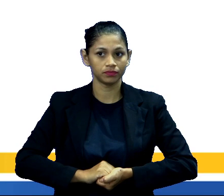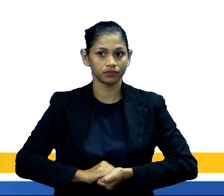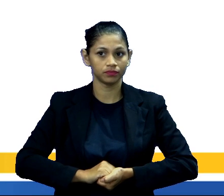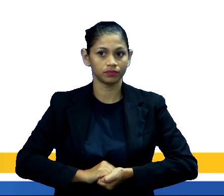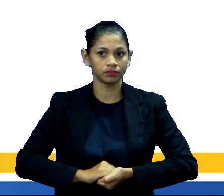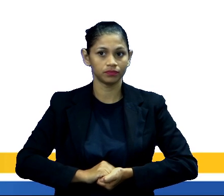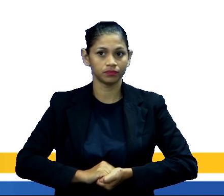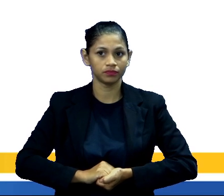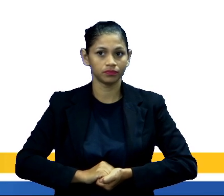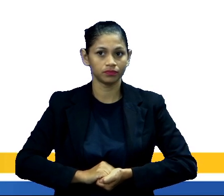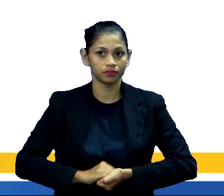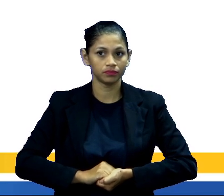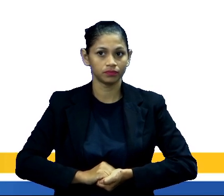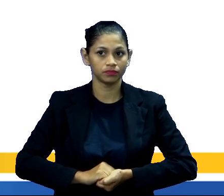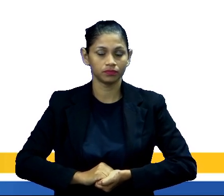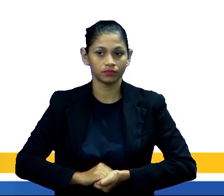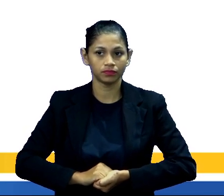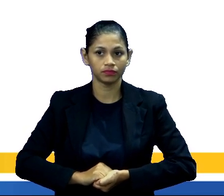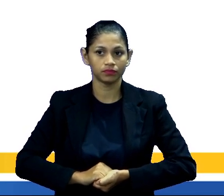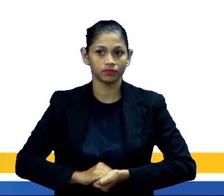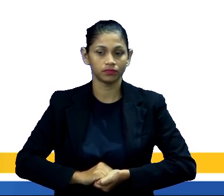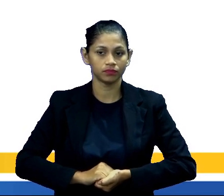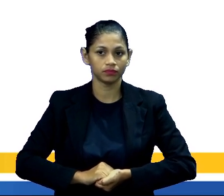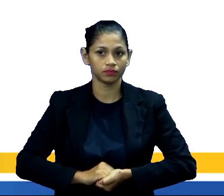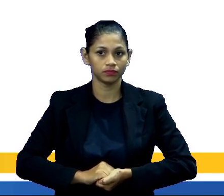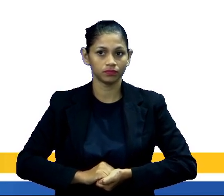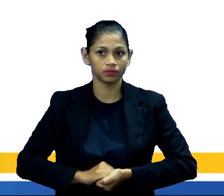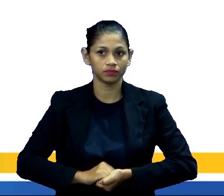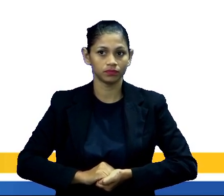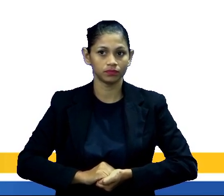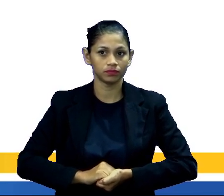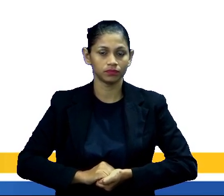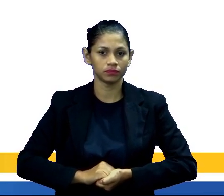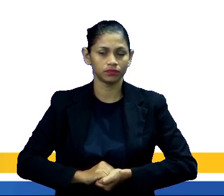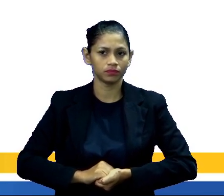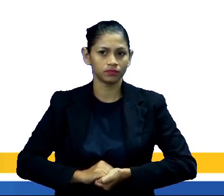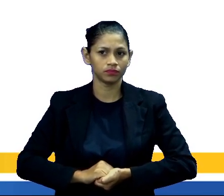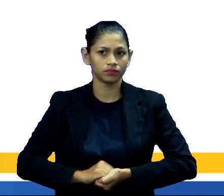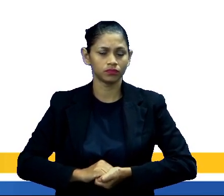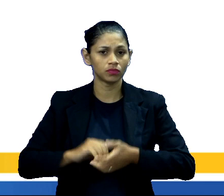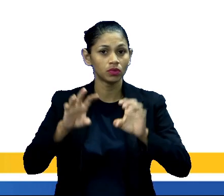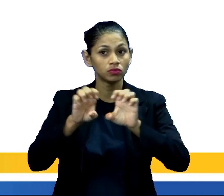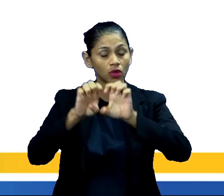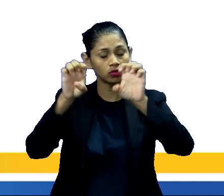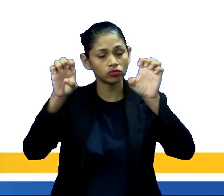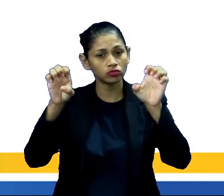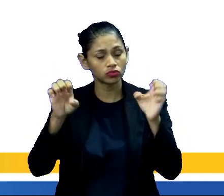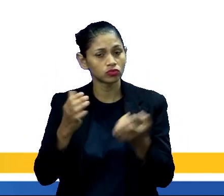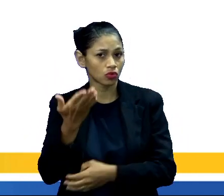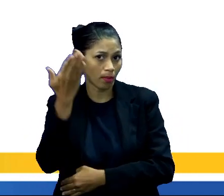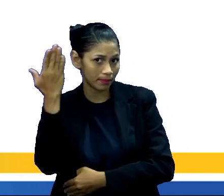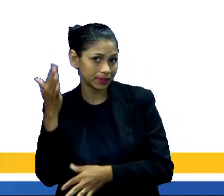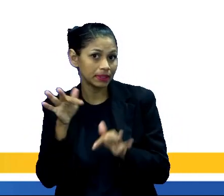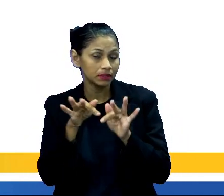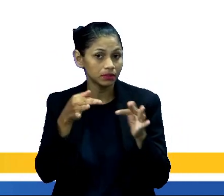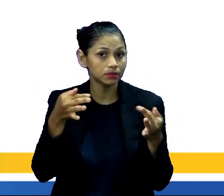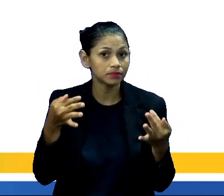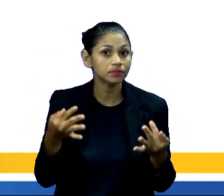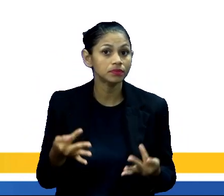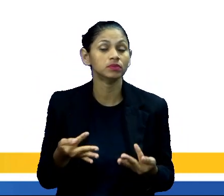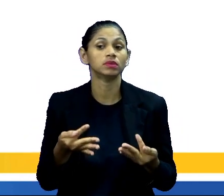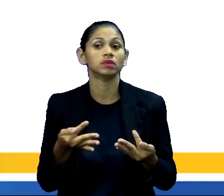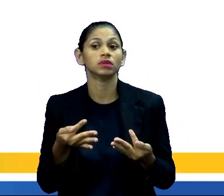o segundo exemplo de como utilizar esse passado simples. Na estrutura do Simple Past, nós temos, em